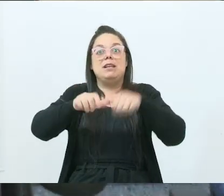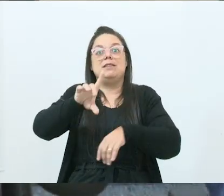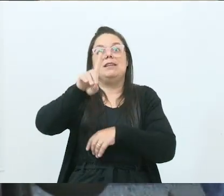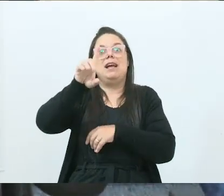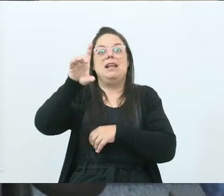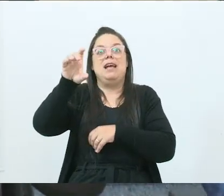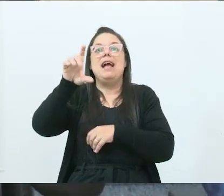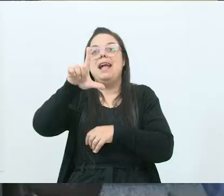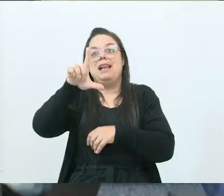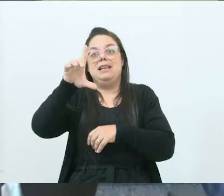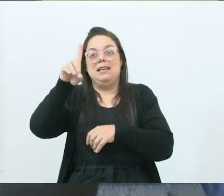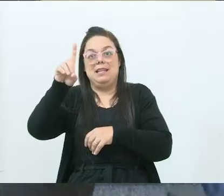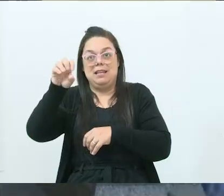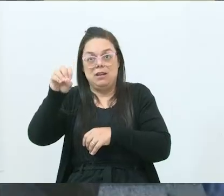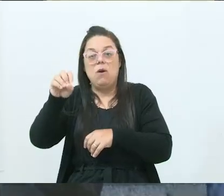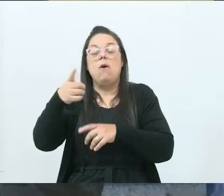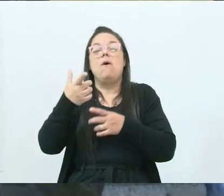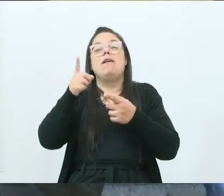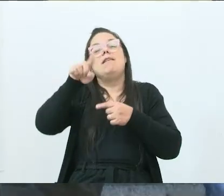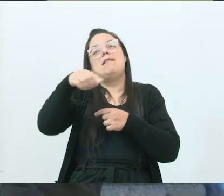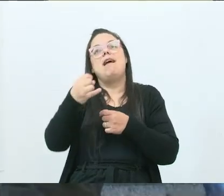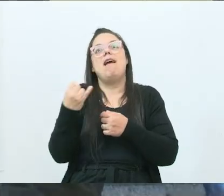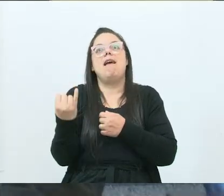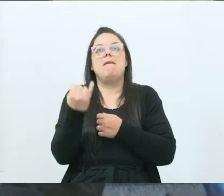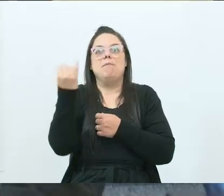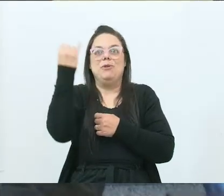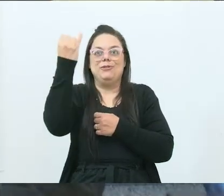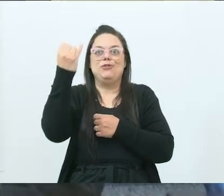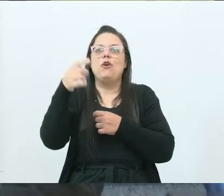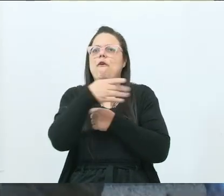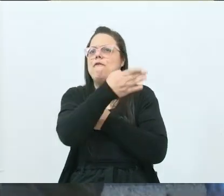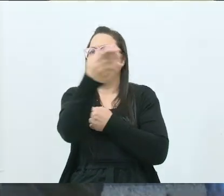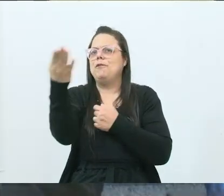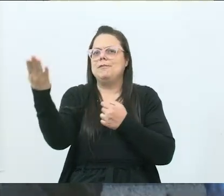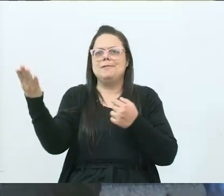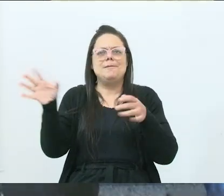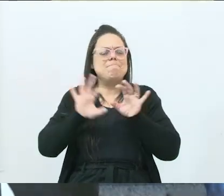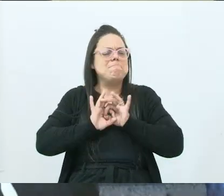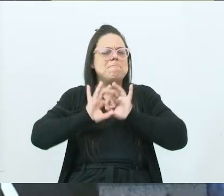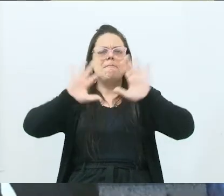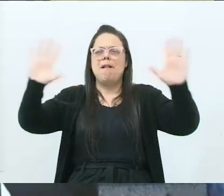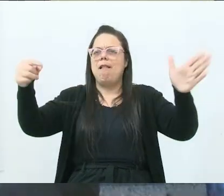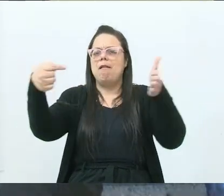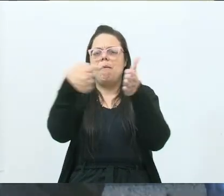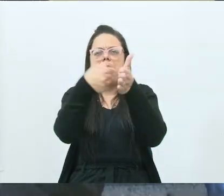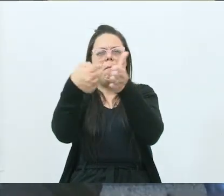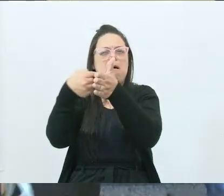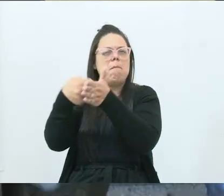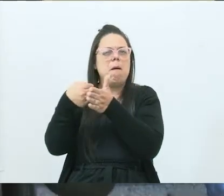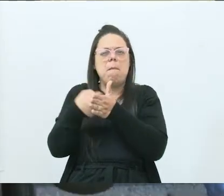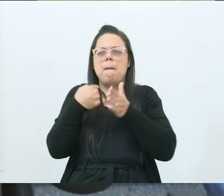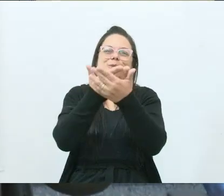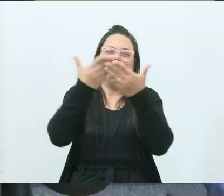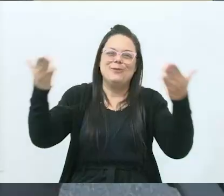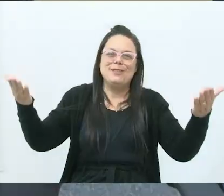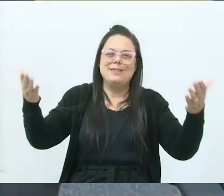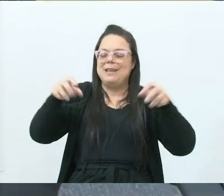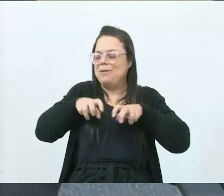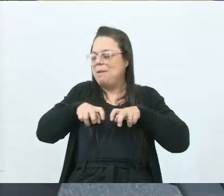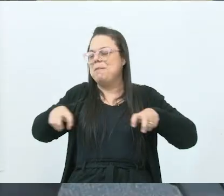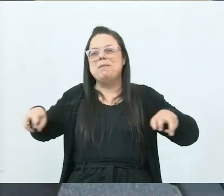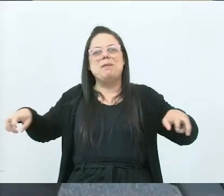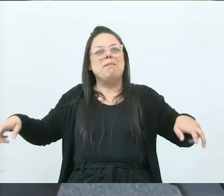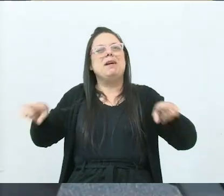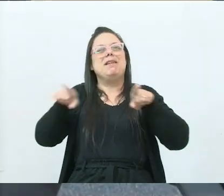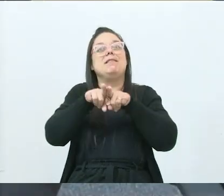participação importante que nós temos aqui. Fiquem à vontade para questionar tudo que vocês entenderem. Então, boa noite a todos que